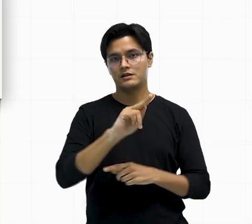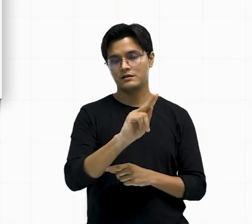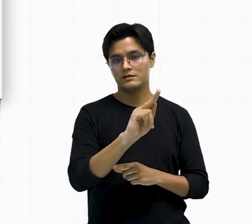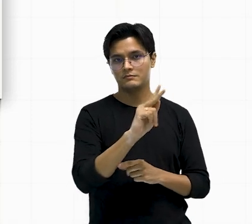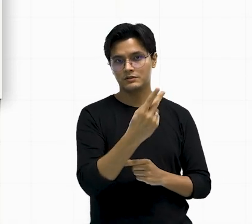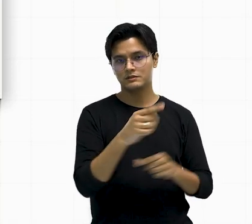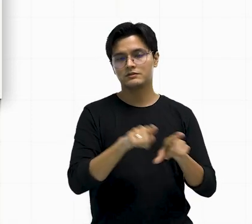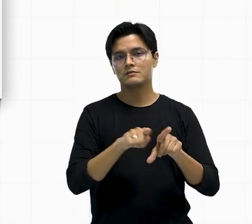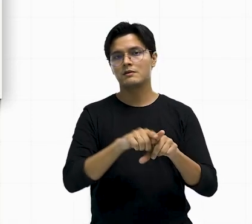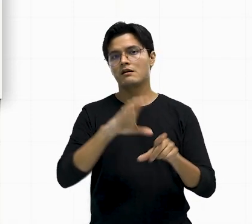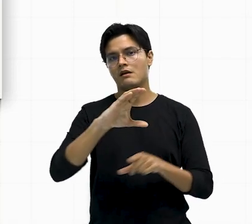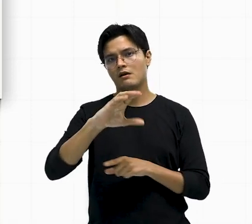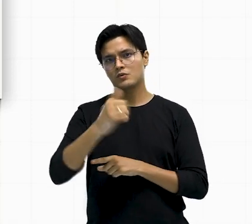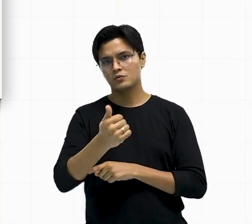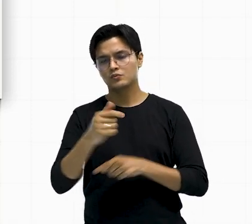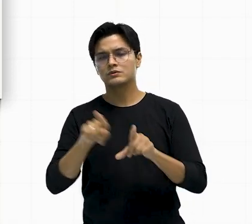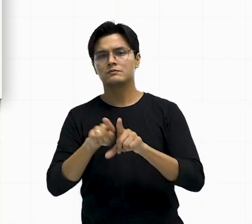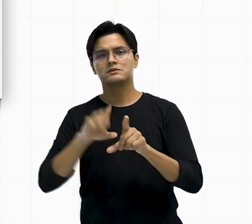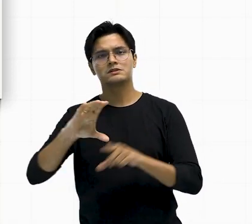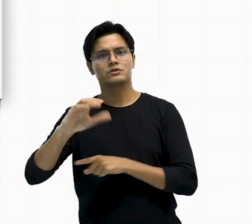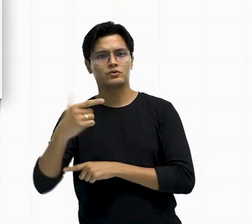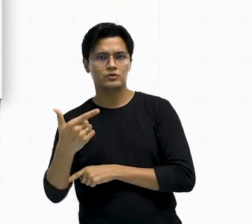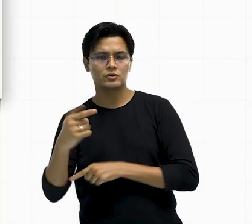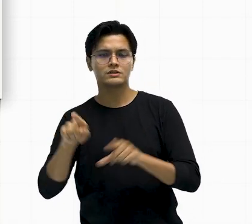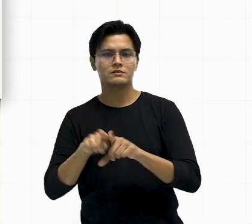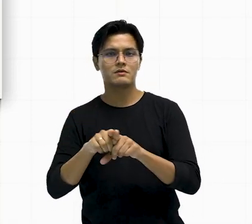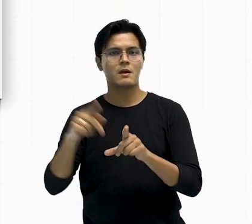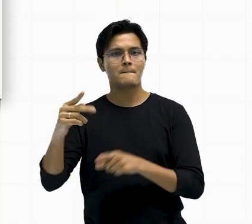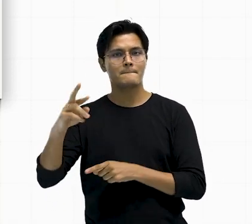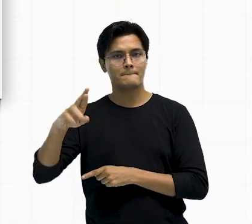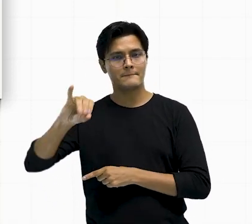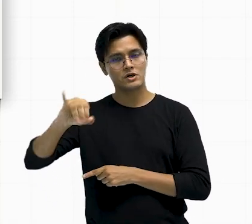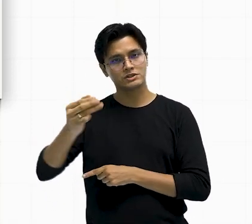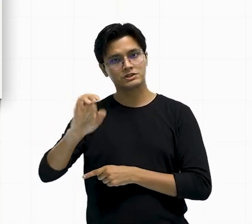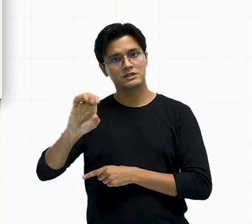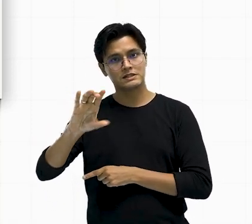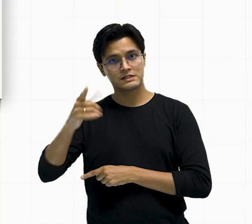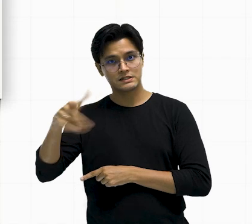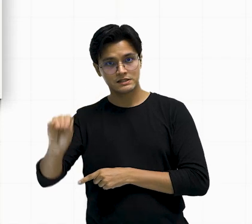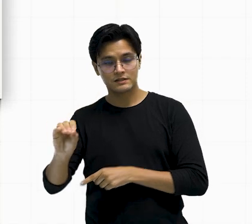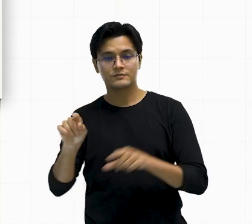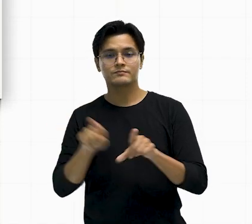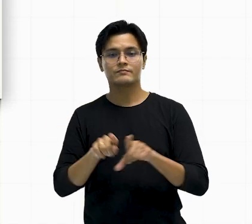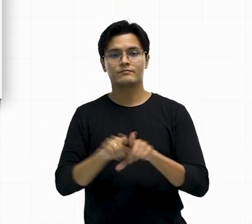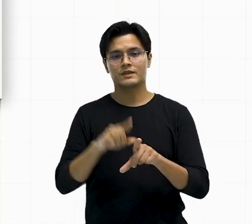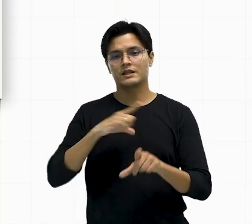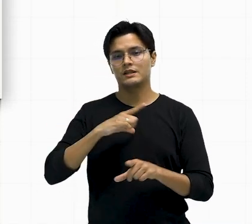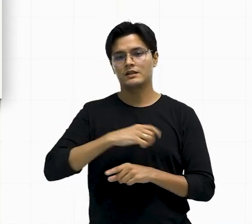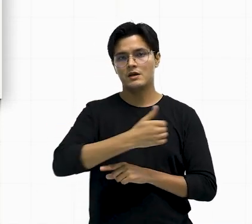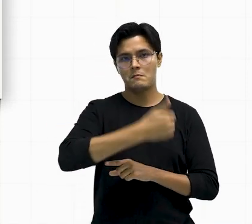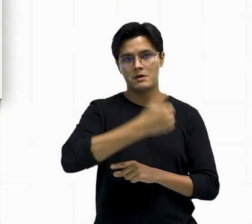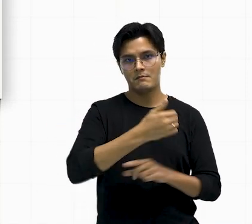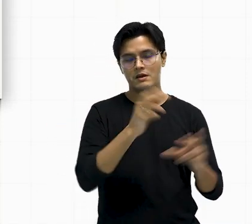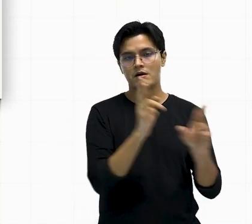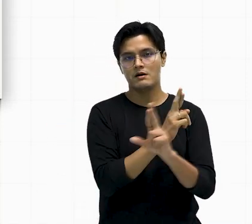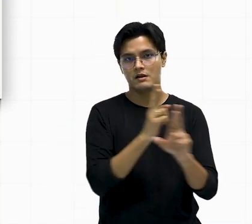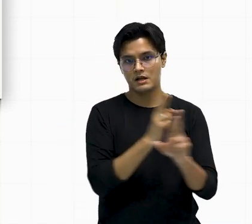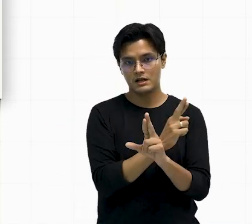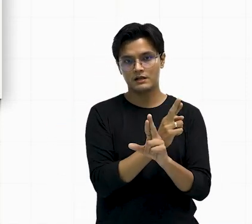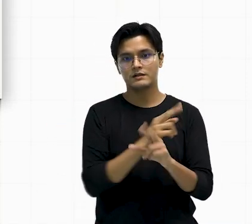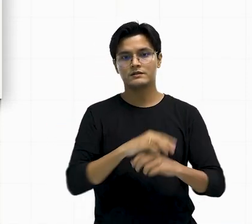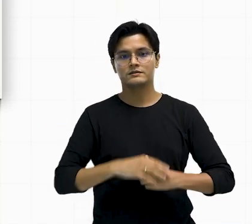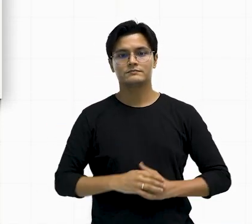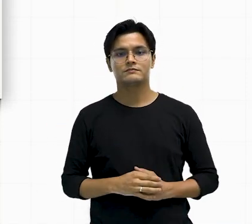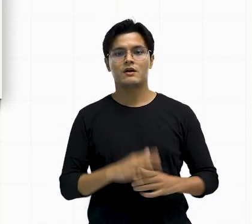e projeções dos catetos. Aqui embaixo, nós temos a primeira relação, o